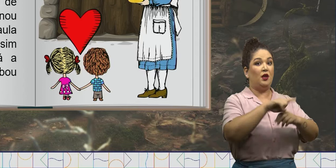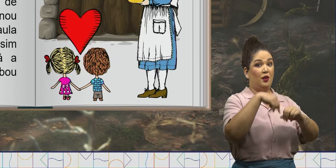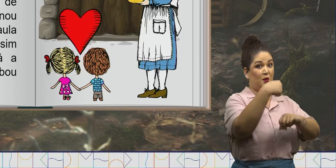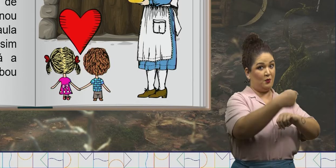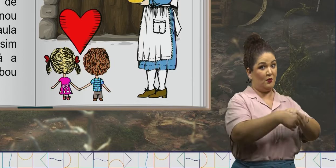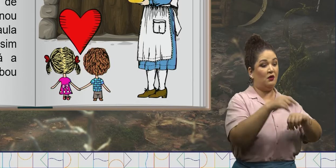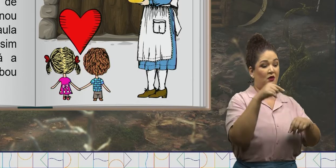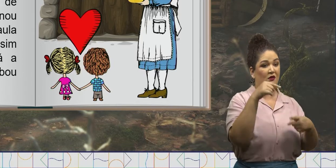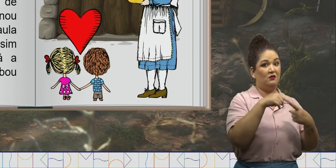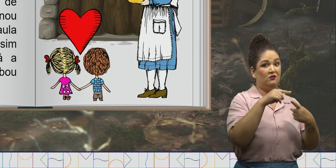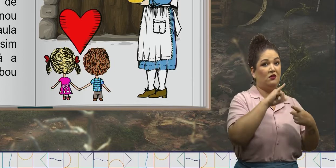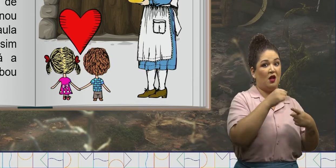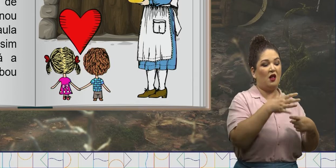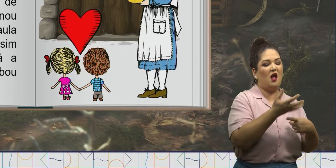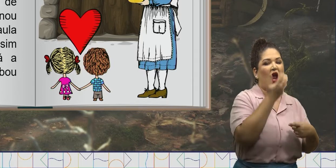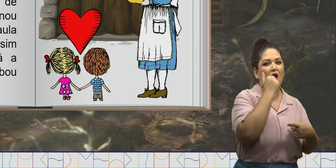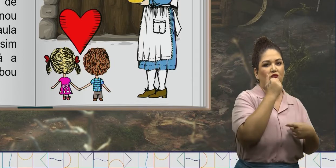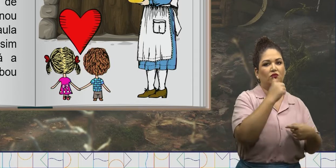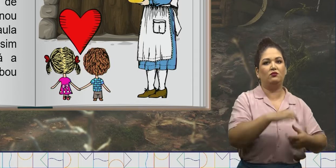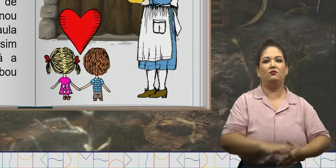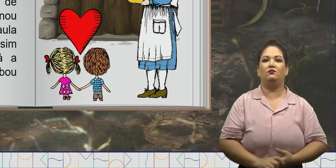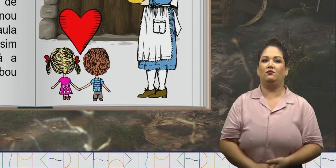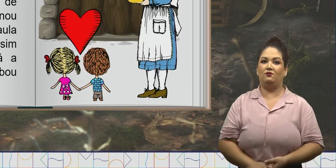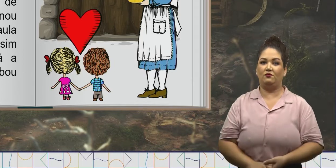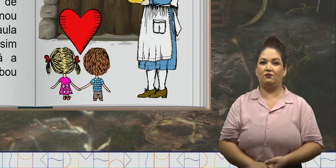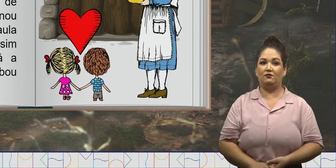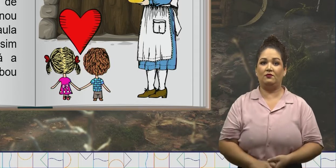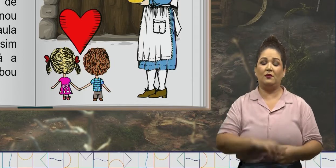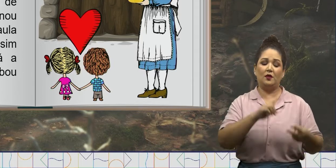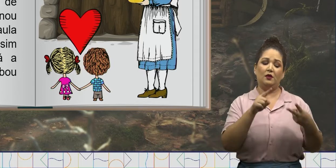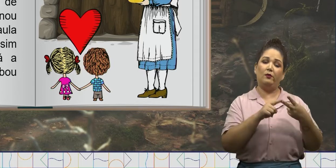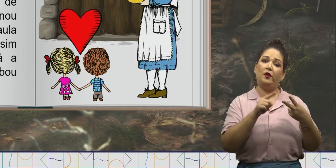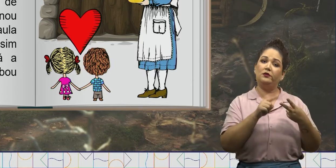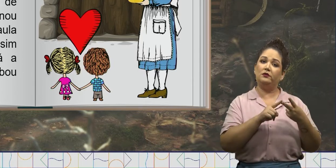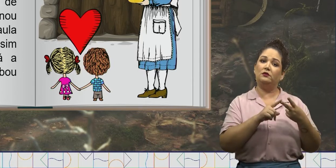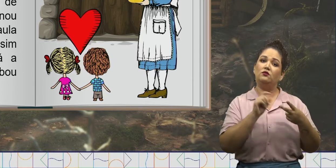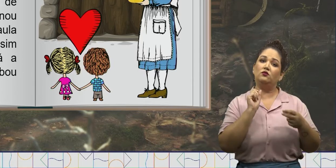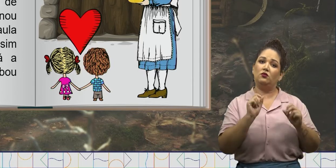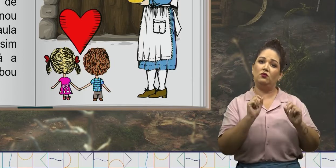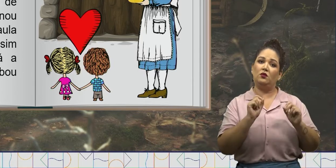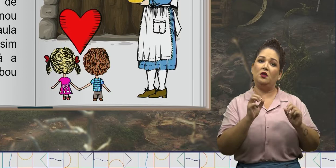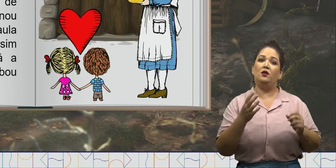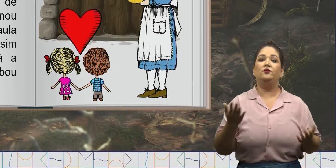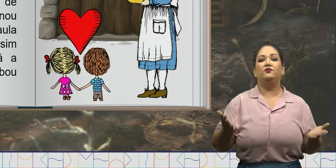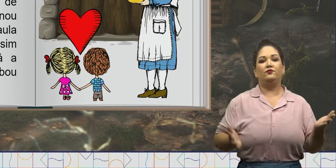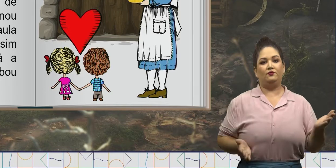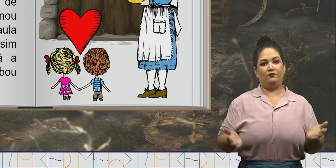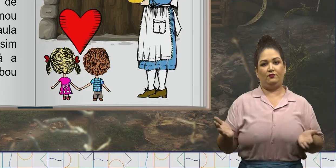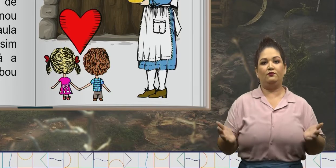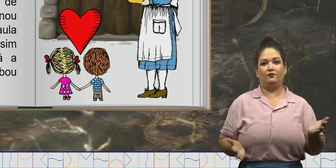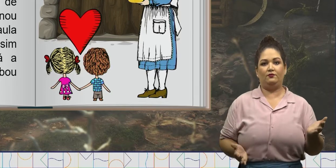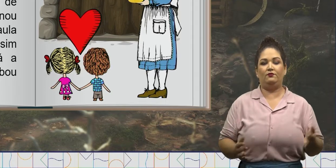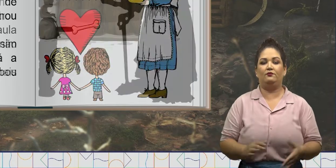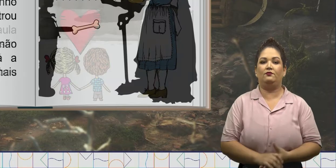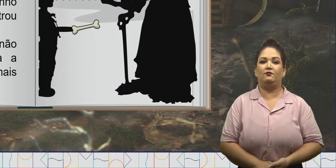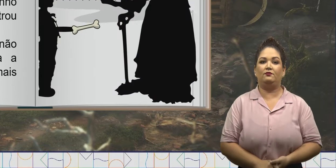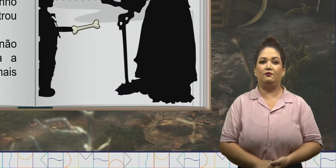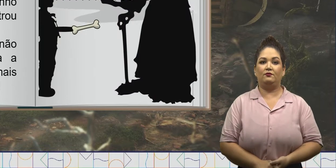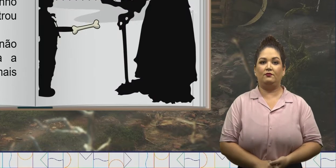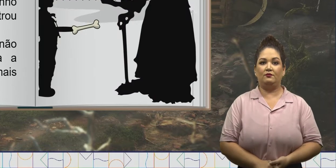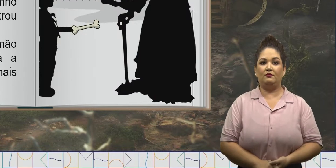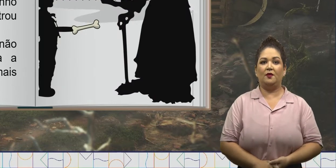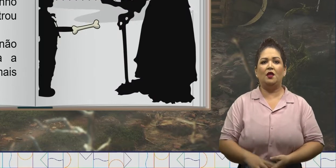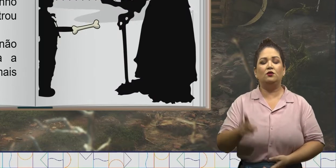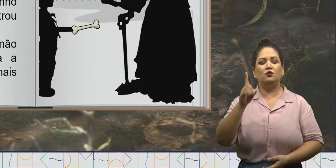pudesse devorá-lo. Já a pequena Maria acabou virando sua escrava.